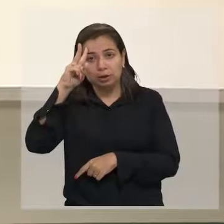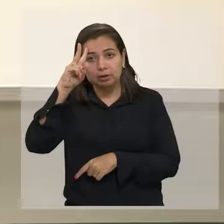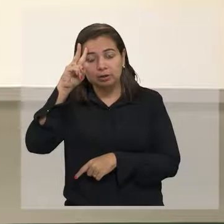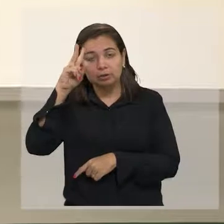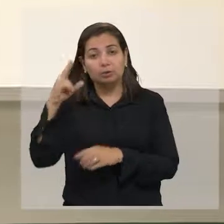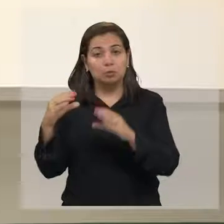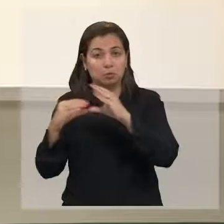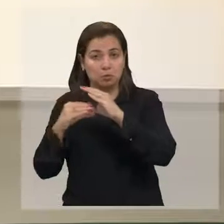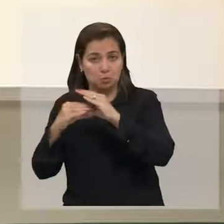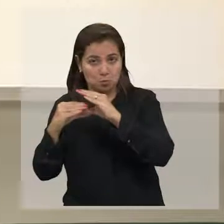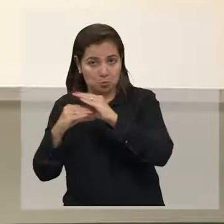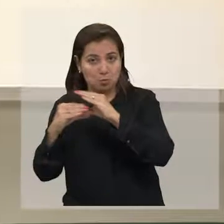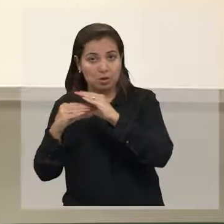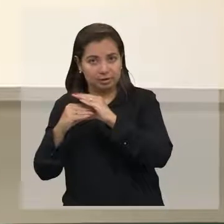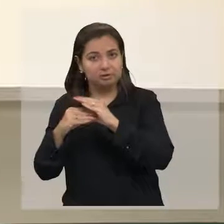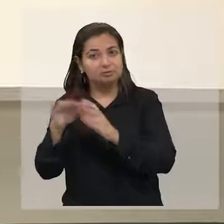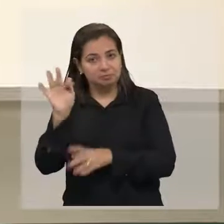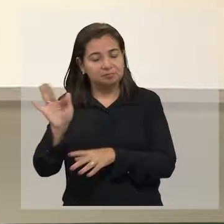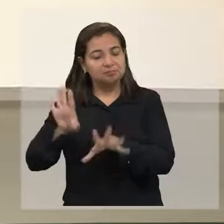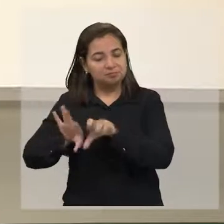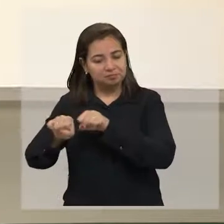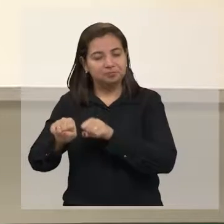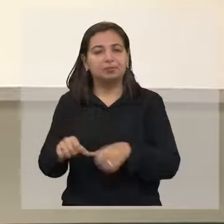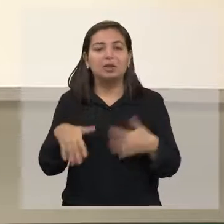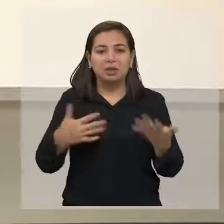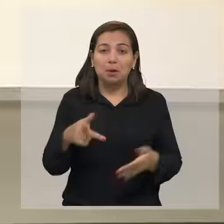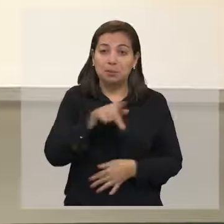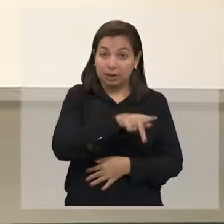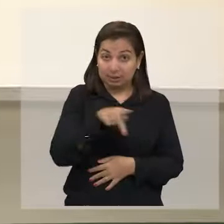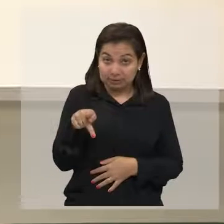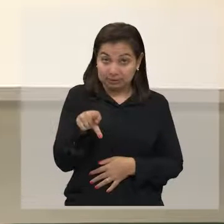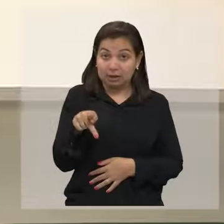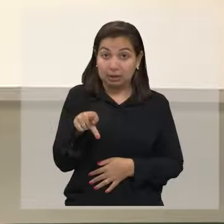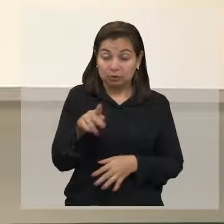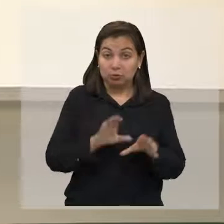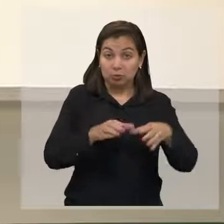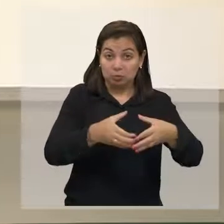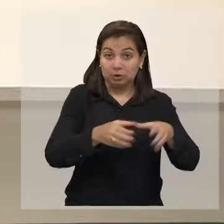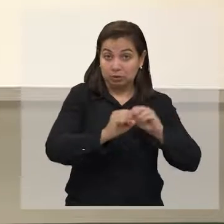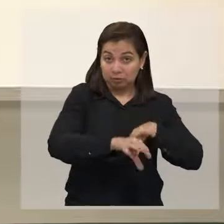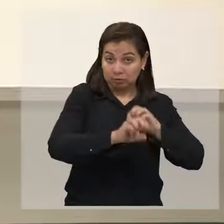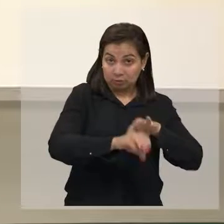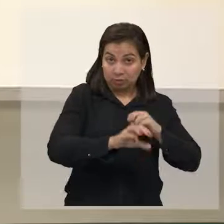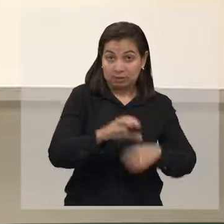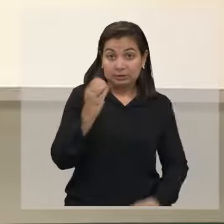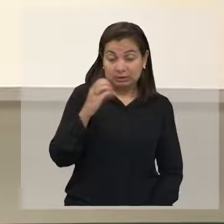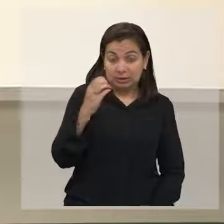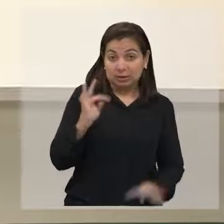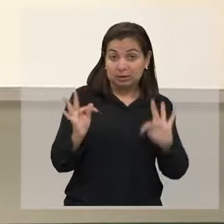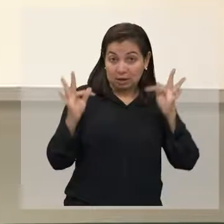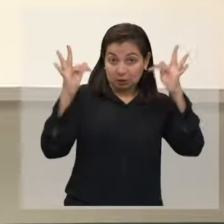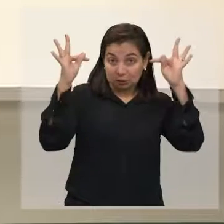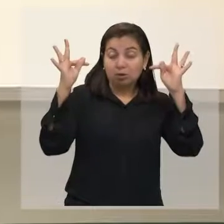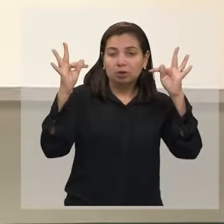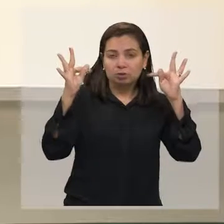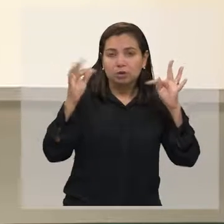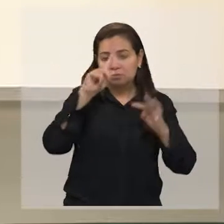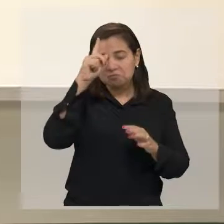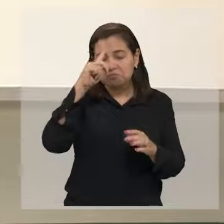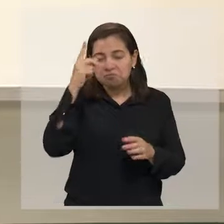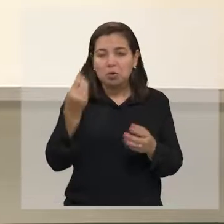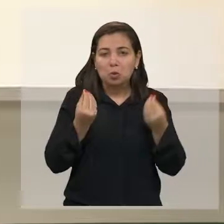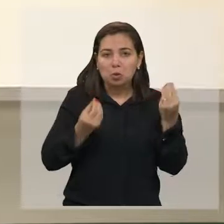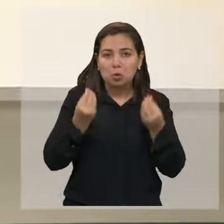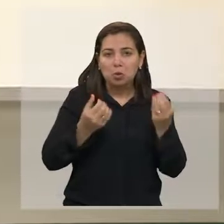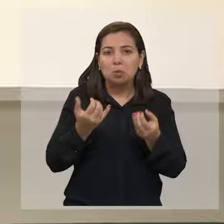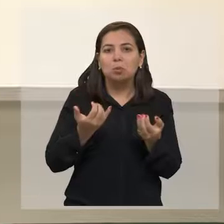Estadual do Ceará. É presidente da Comissão de Educação, Ciência, Tecnologia, Inovação e Informática